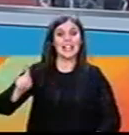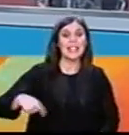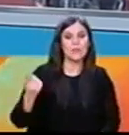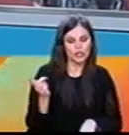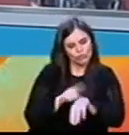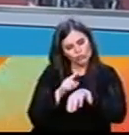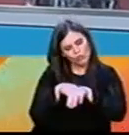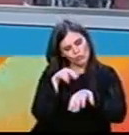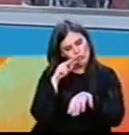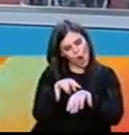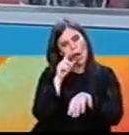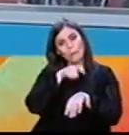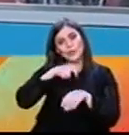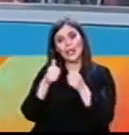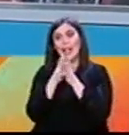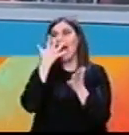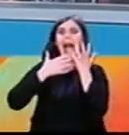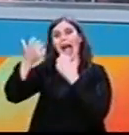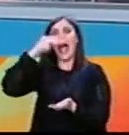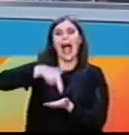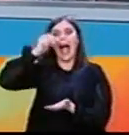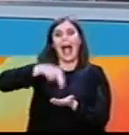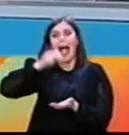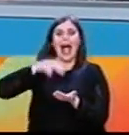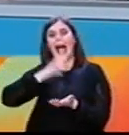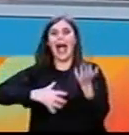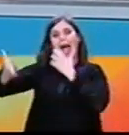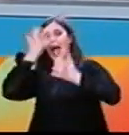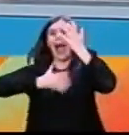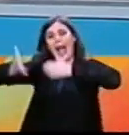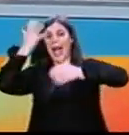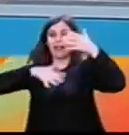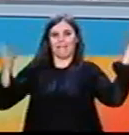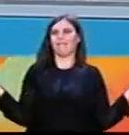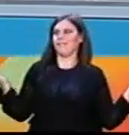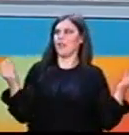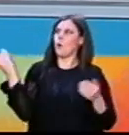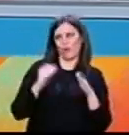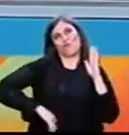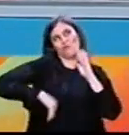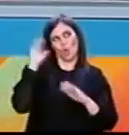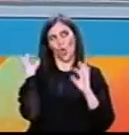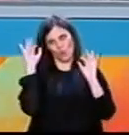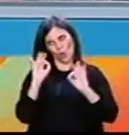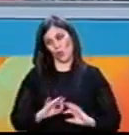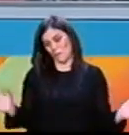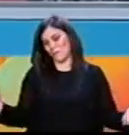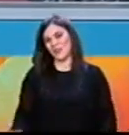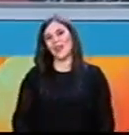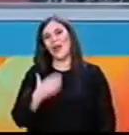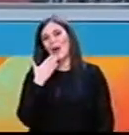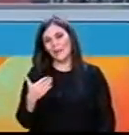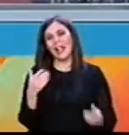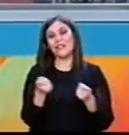relógio, conduz-se toda a gente aos gritos e a prolongar o. Porto passou. Okay. Obrigado, meus